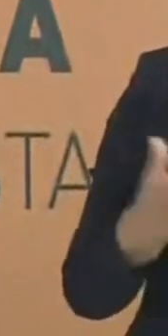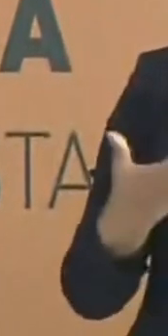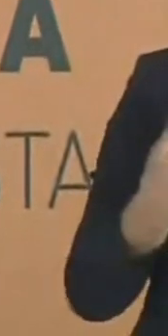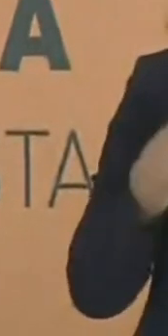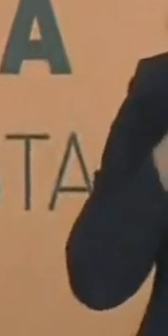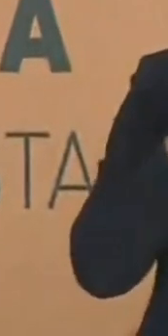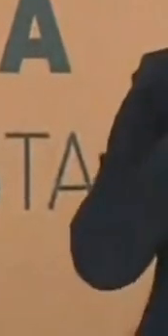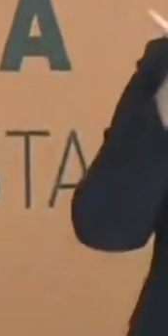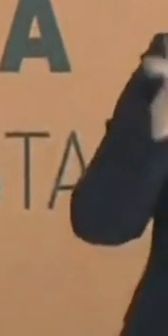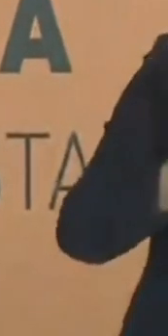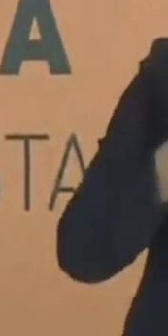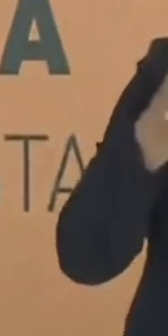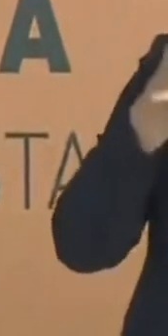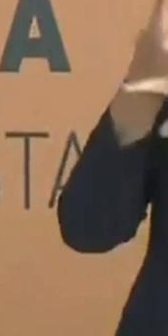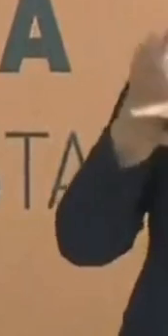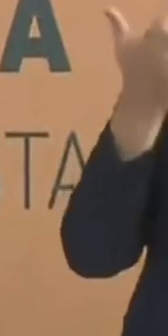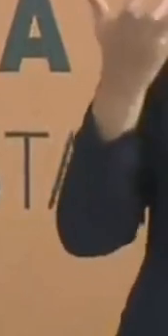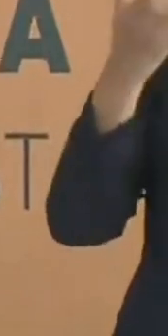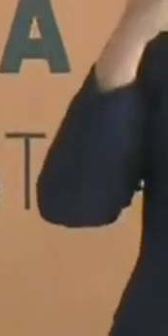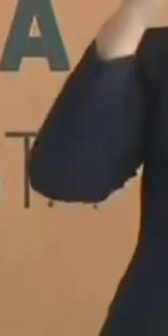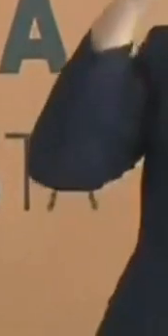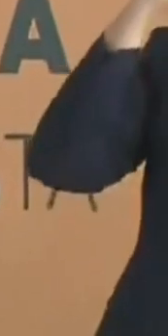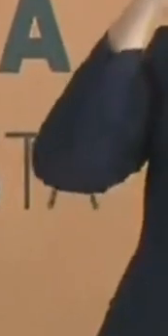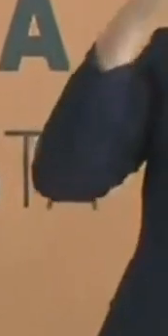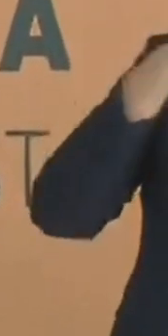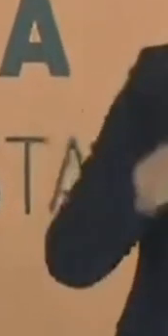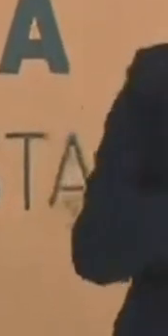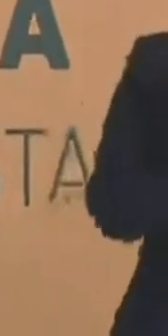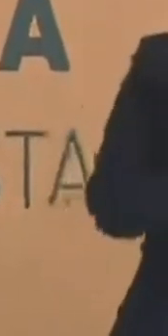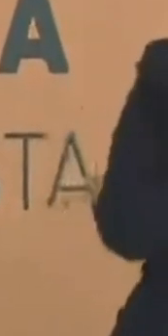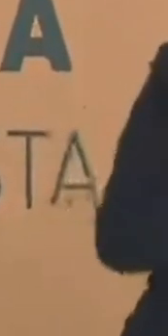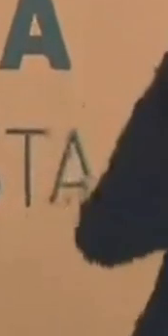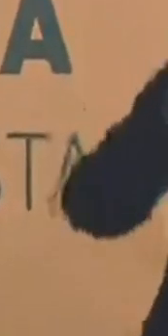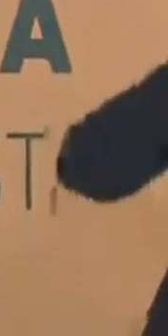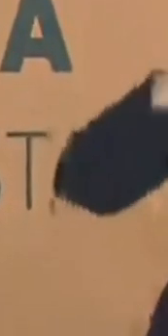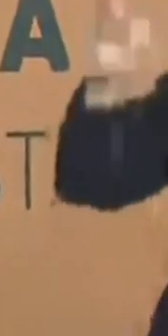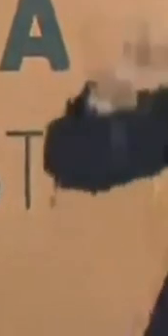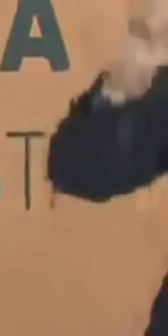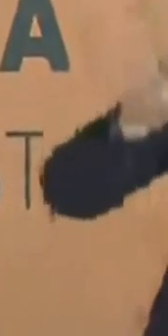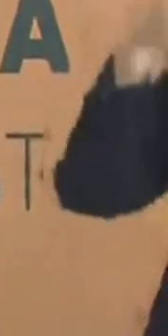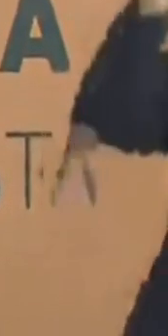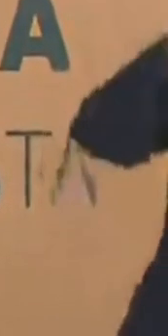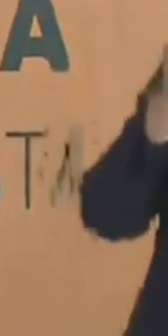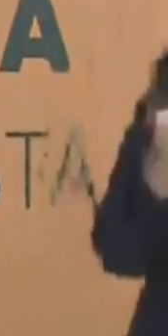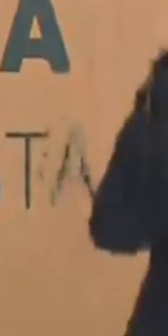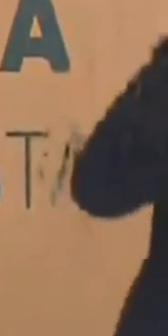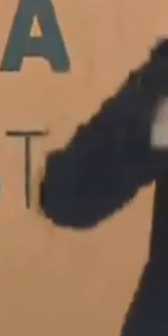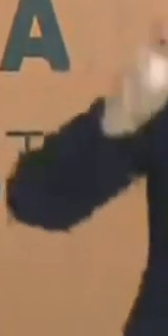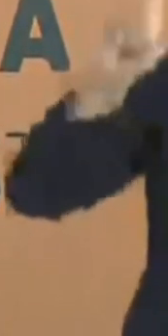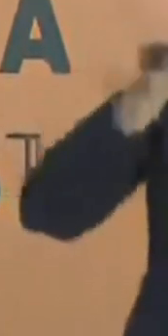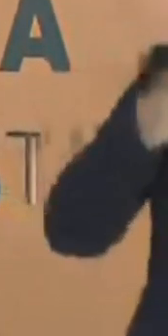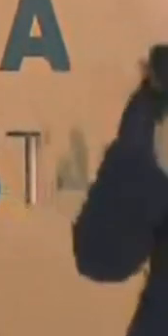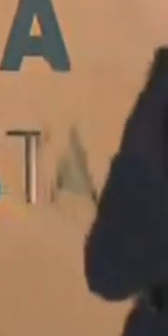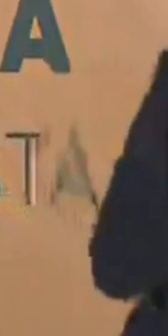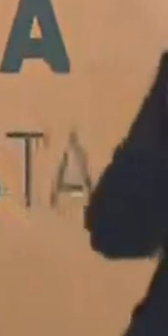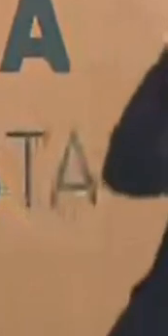busca de todas as formas honrar aquilo que prometeu durante a pré-campanha e uma curta